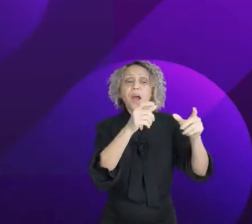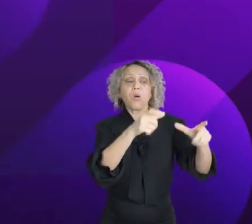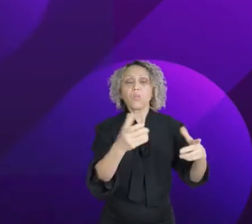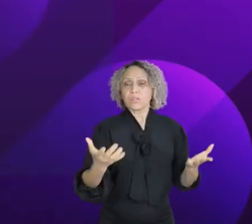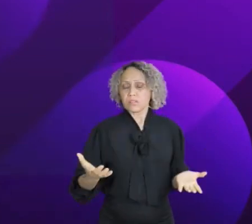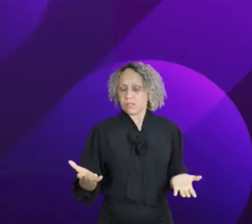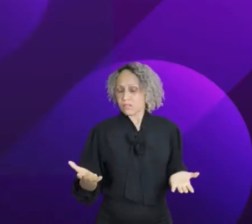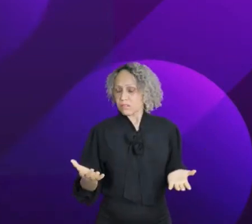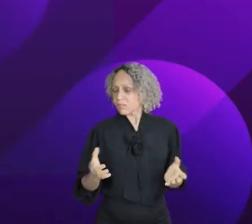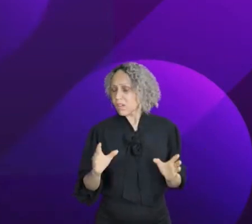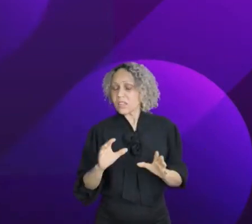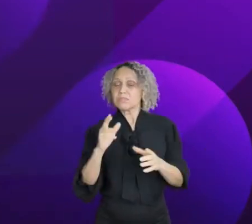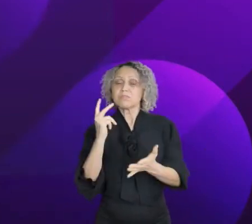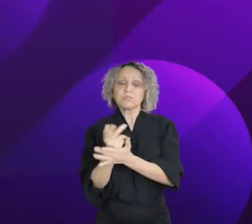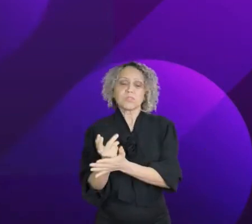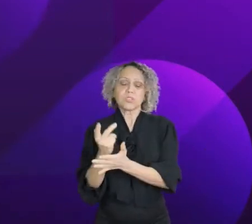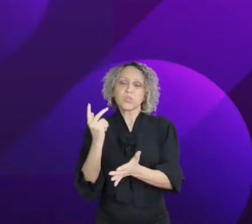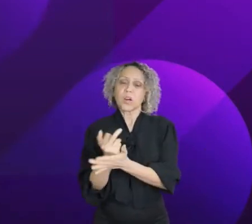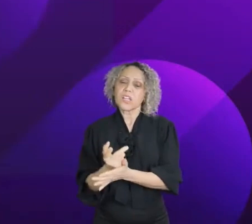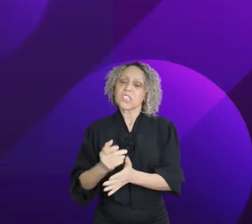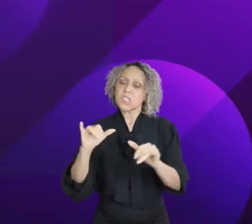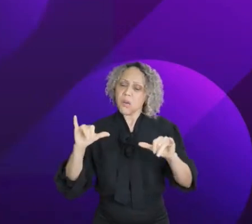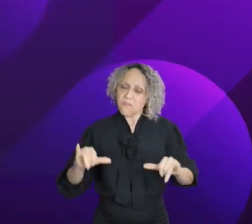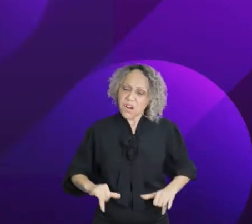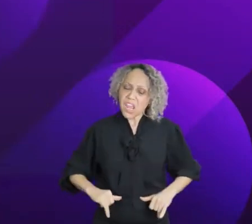saber por que